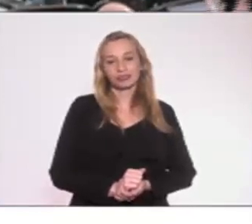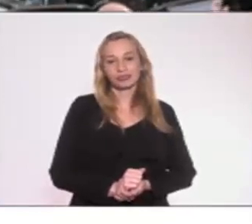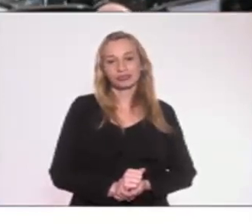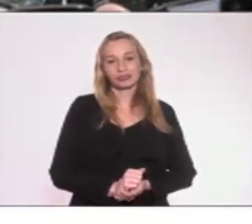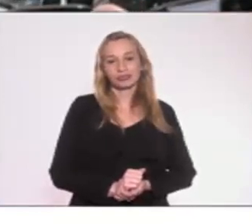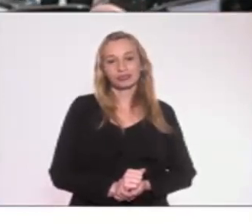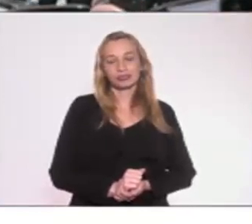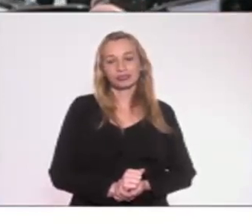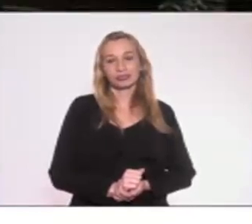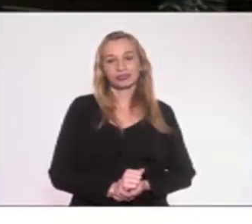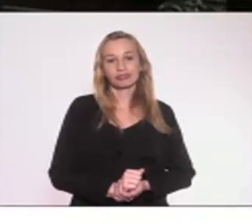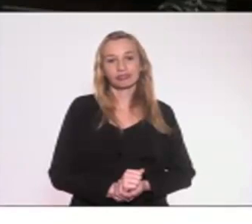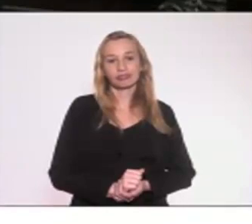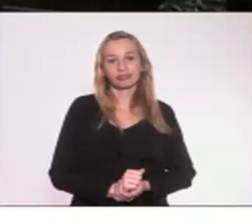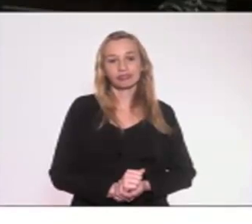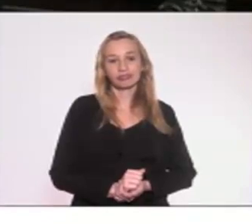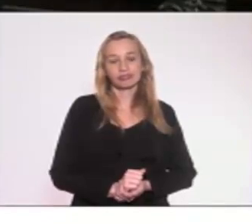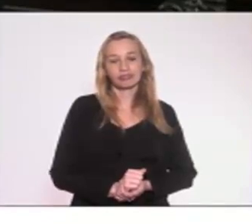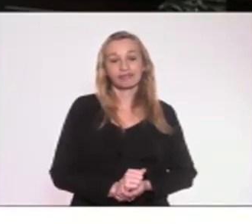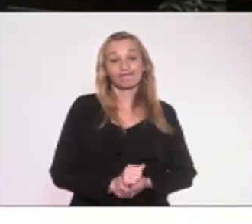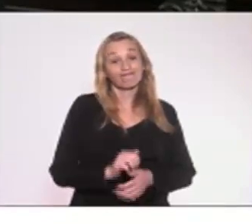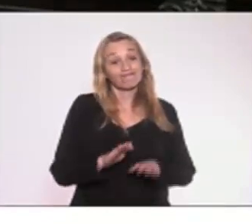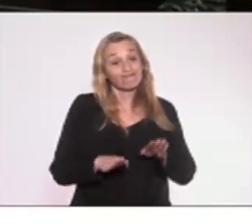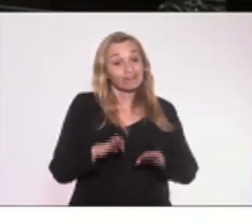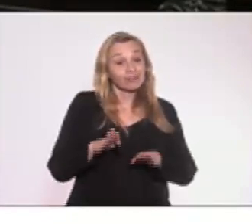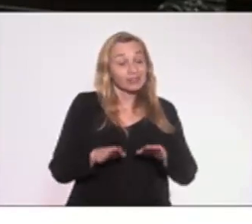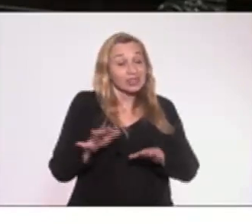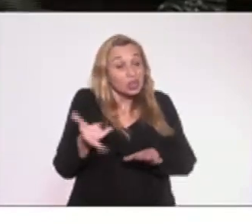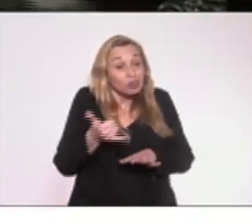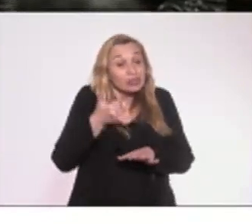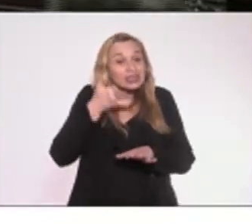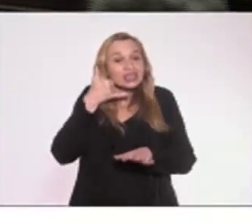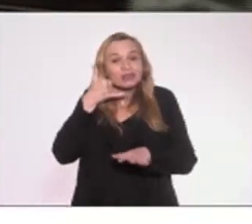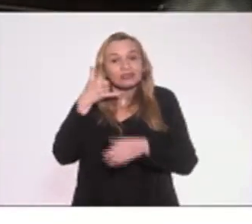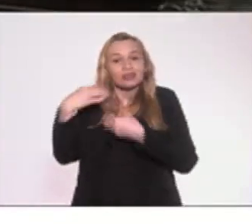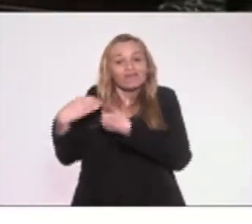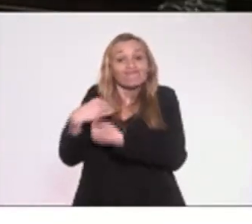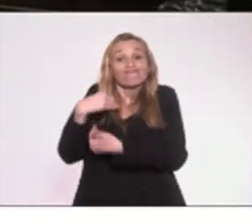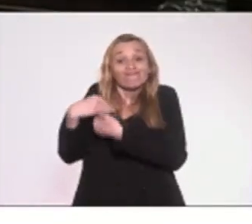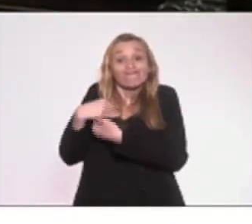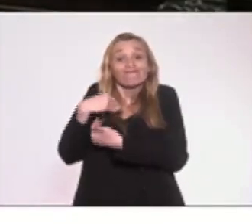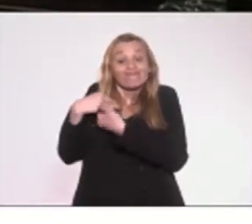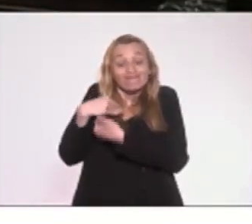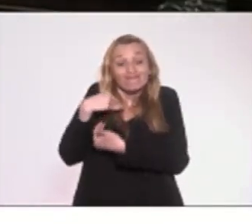que de vez em quando eu ocupo no telefone para me aconselhar